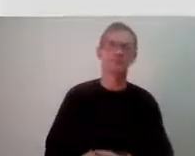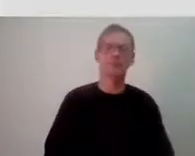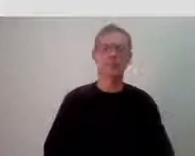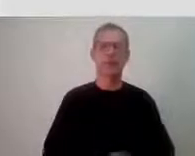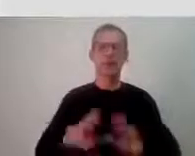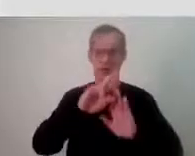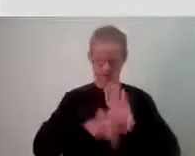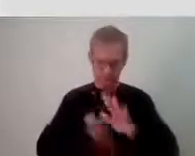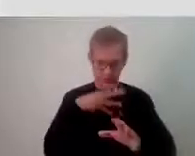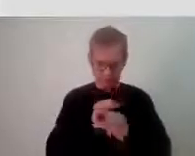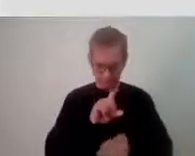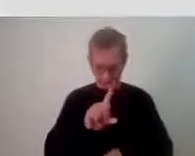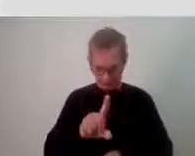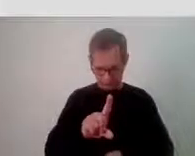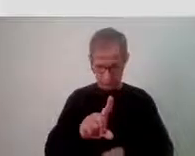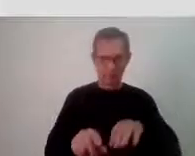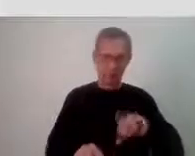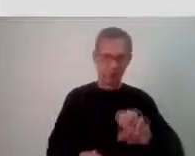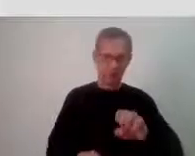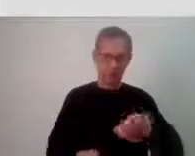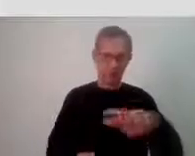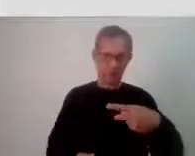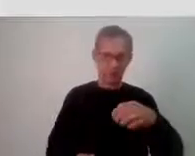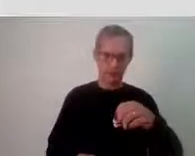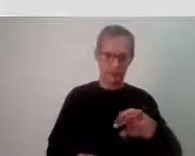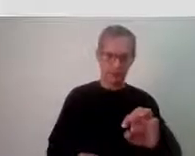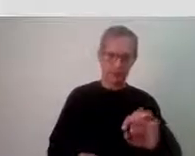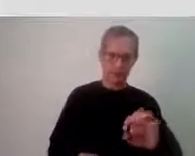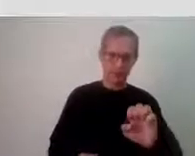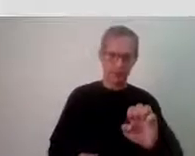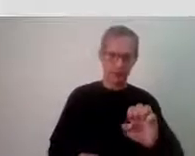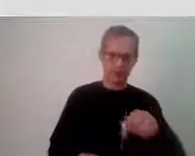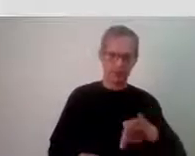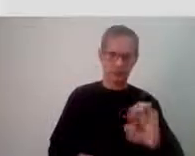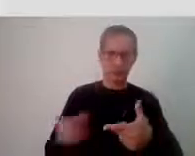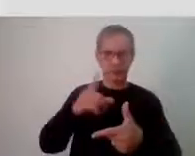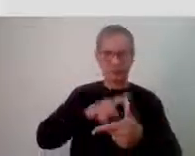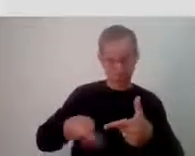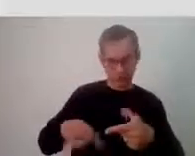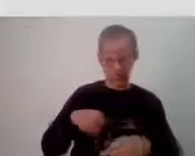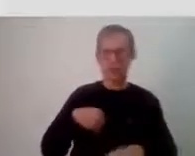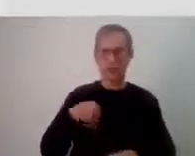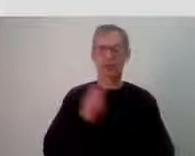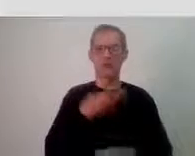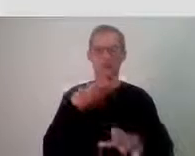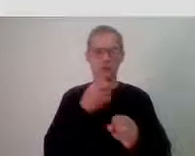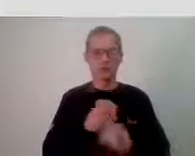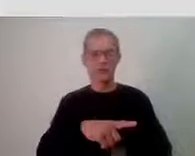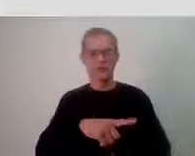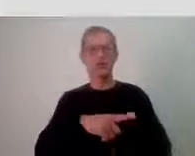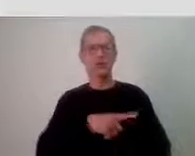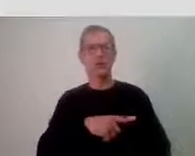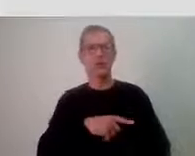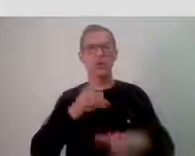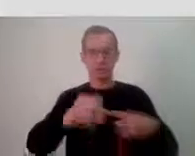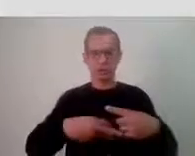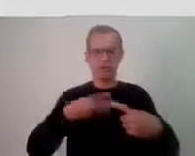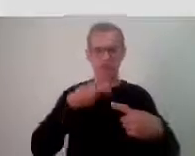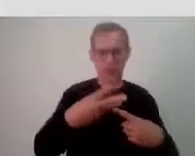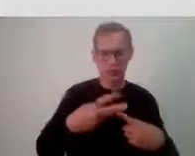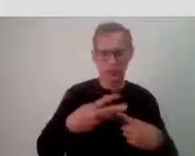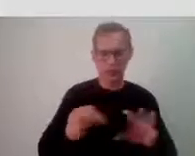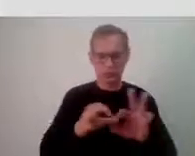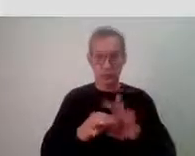regra, soma 1 no expoente e divide pelo expoente. Nós vamos poder simplificar, então nós vamos ter t ao cubo. Integral